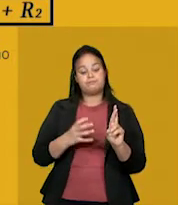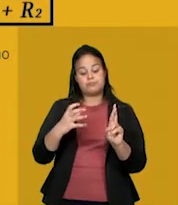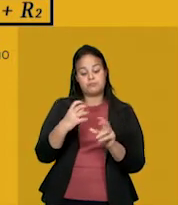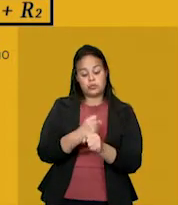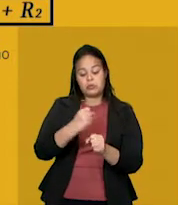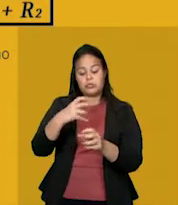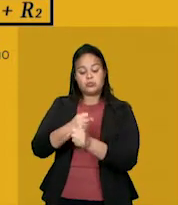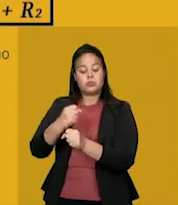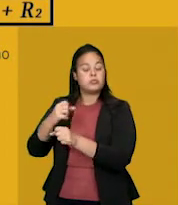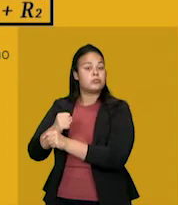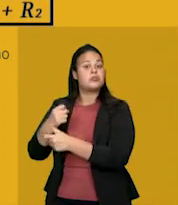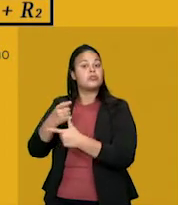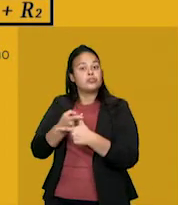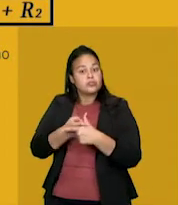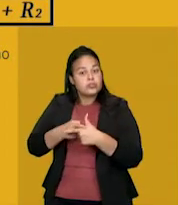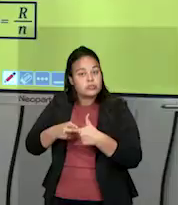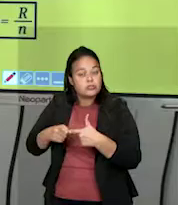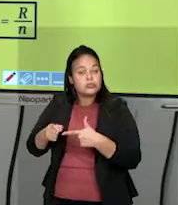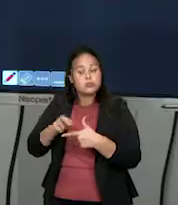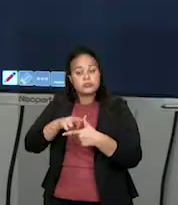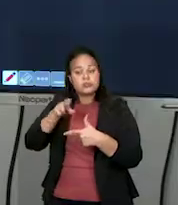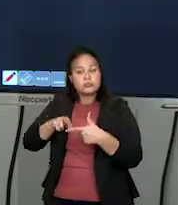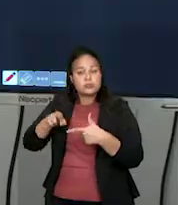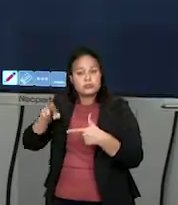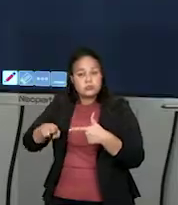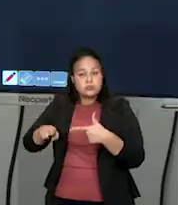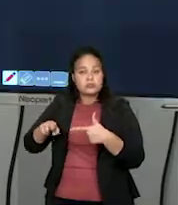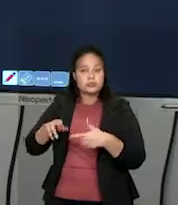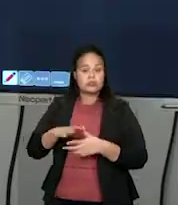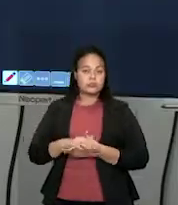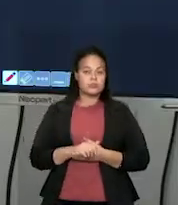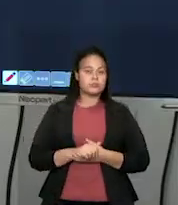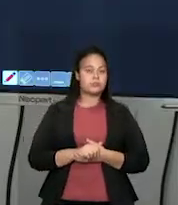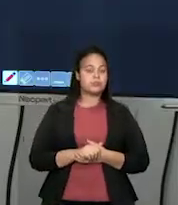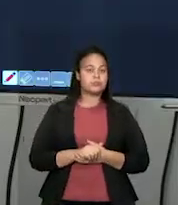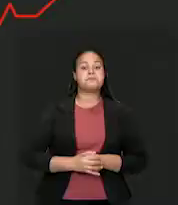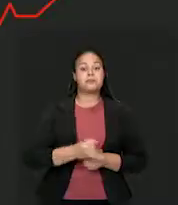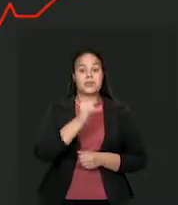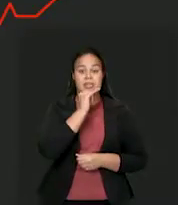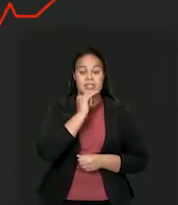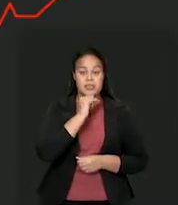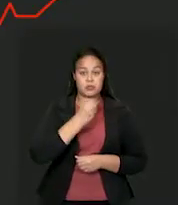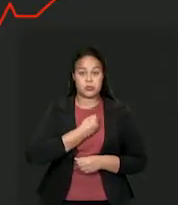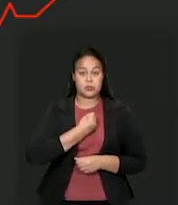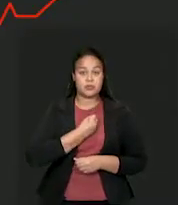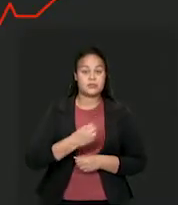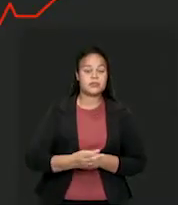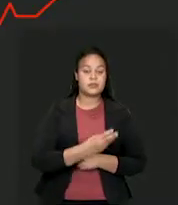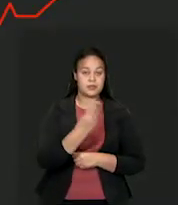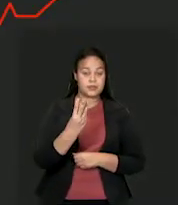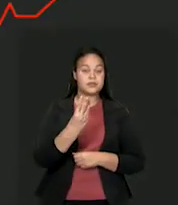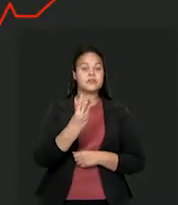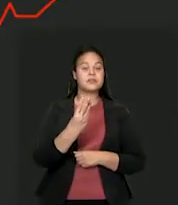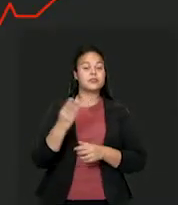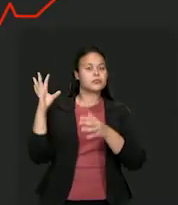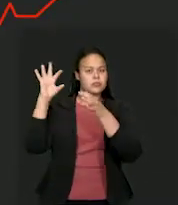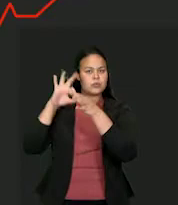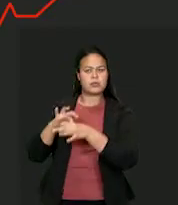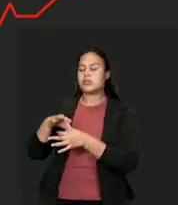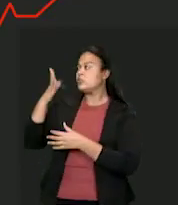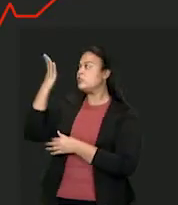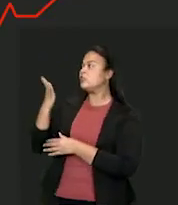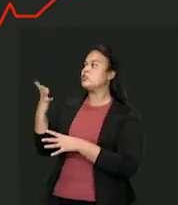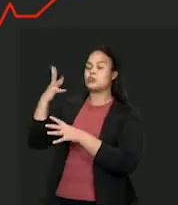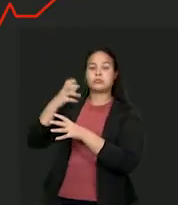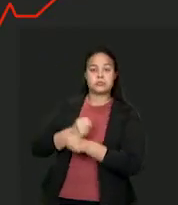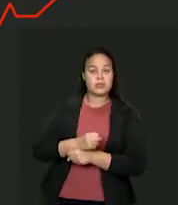resistor dividido pelo número de resistores. Mais um exemplo. Nesse caso, para calcular a resistência